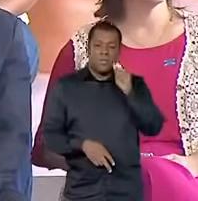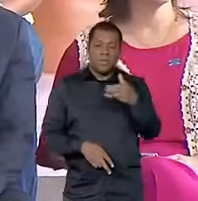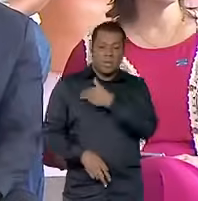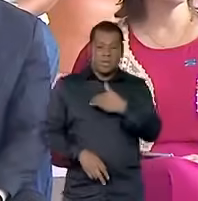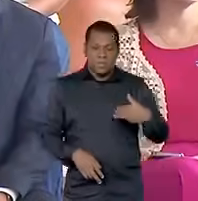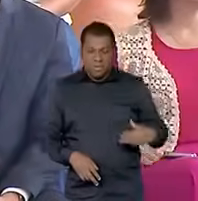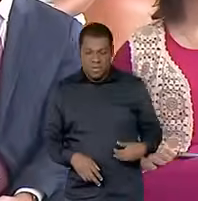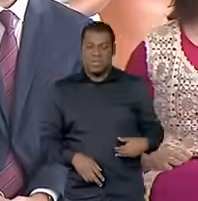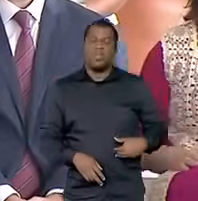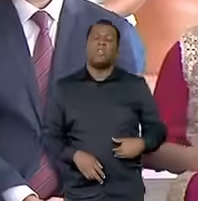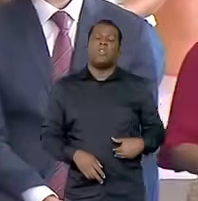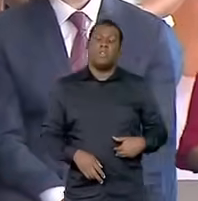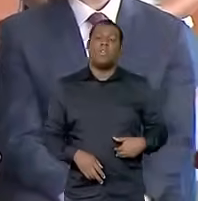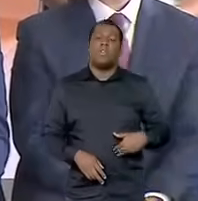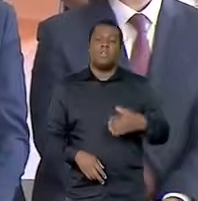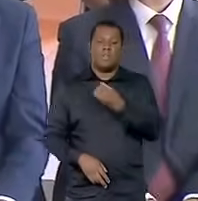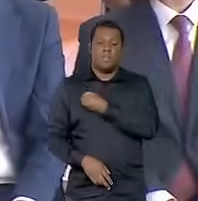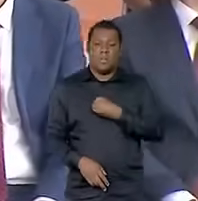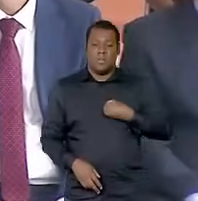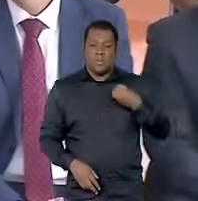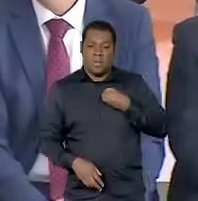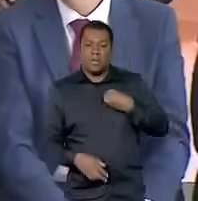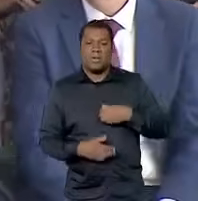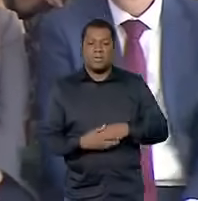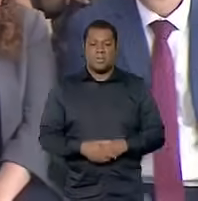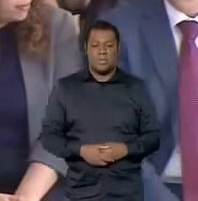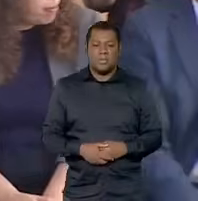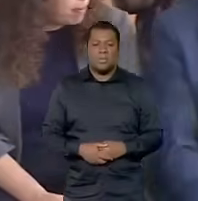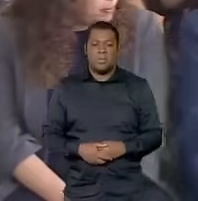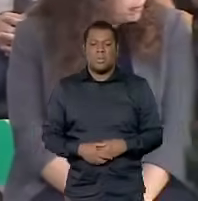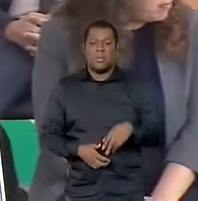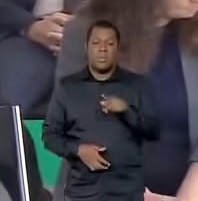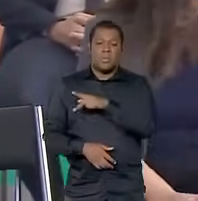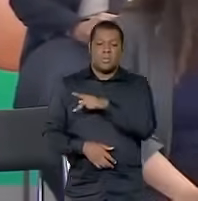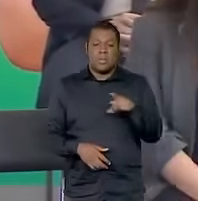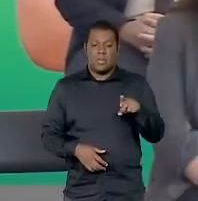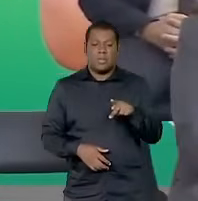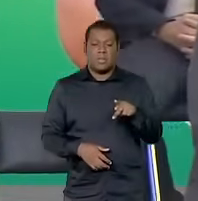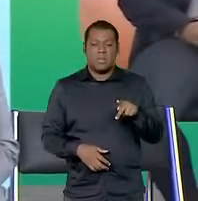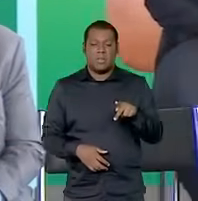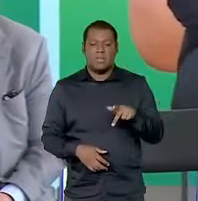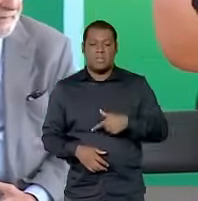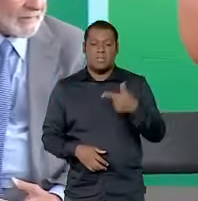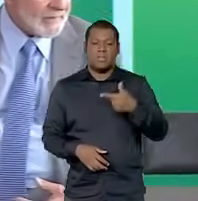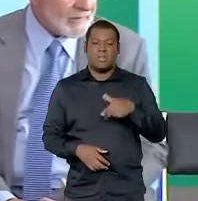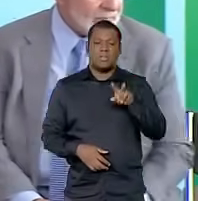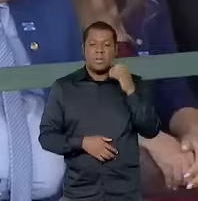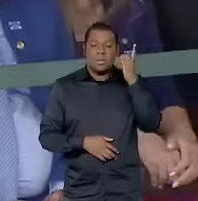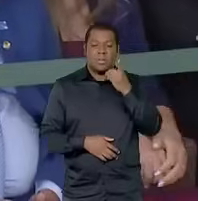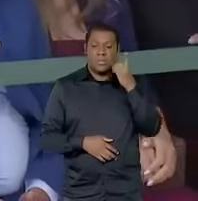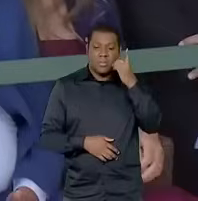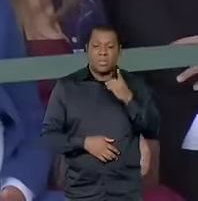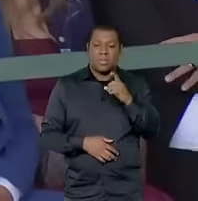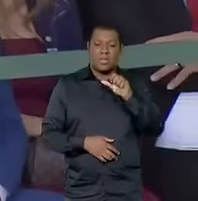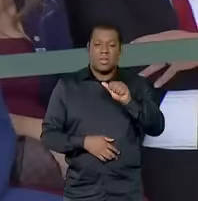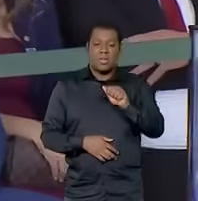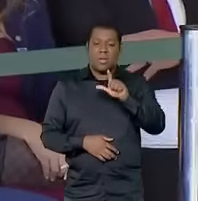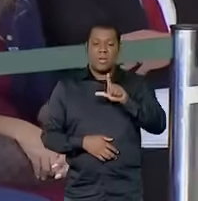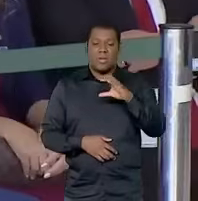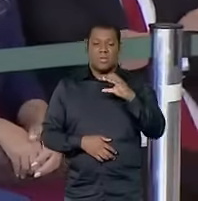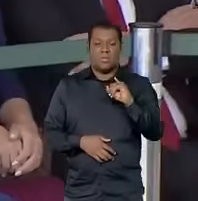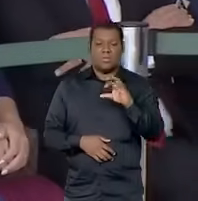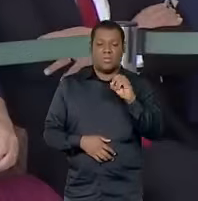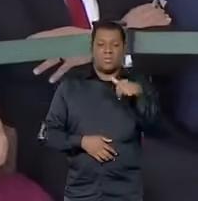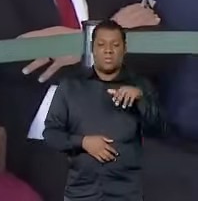vice-governadora Priscila Krause, ao vice-presidente Vital do Rio Veneziano, ao senador Jair. Me perdoem